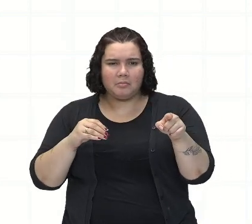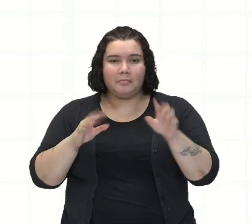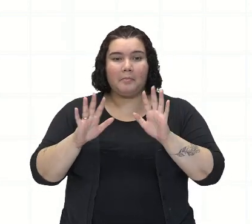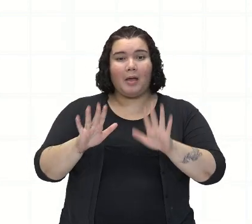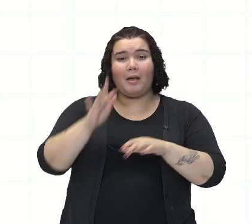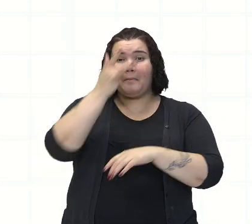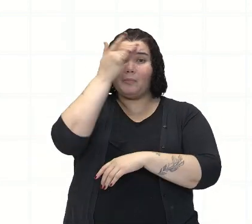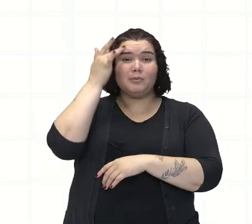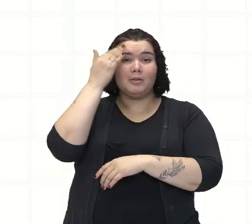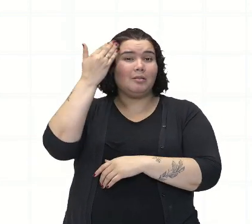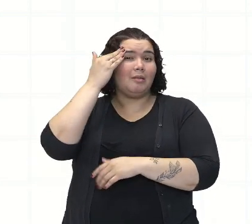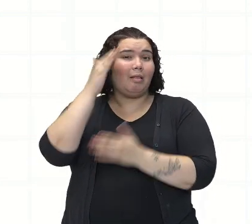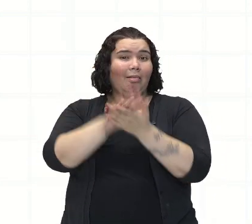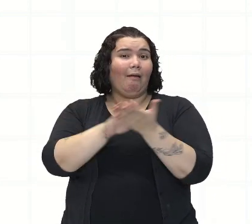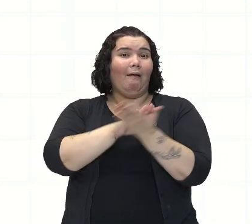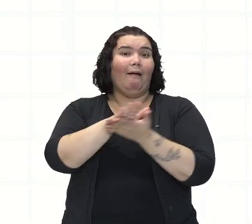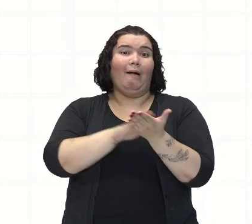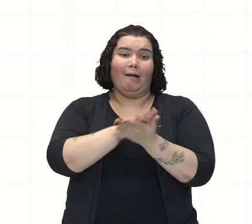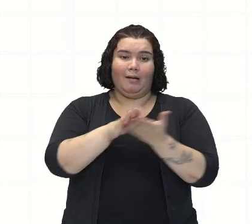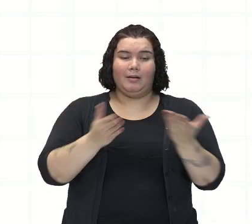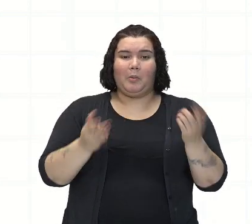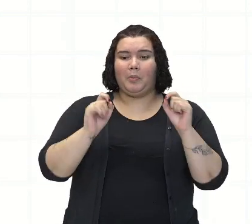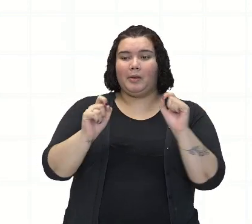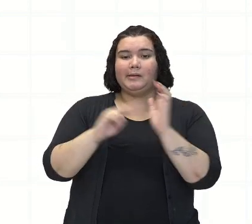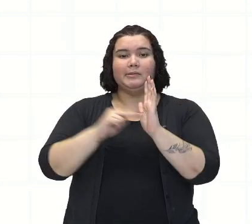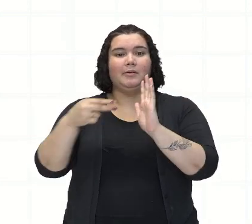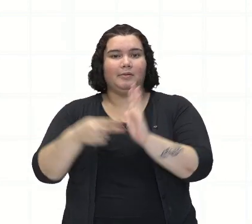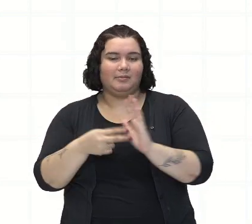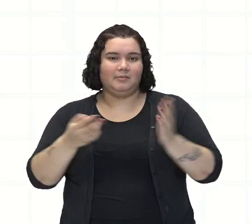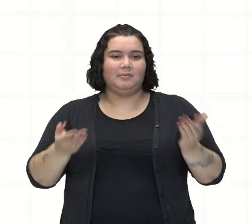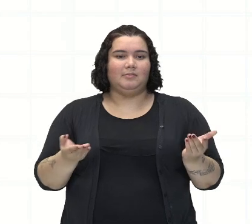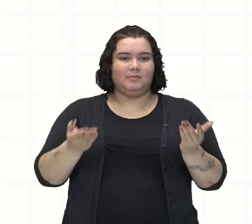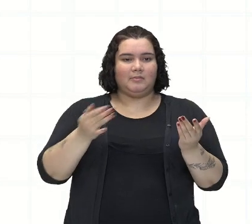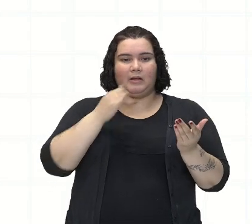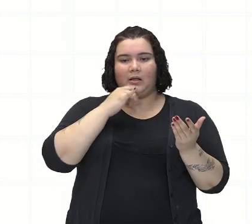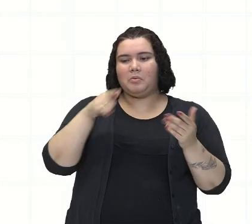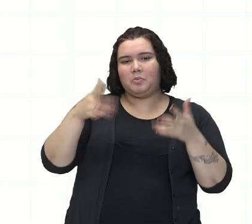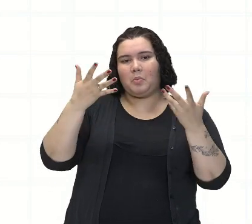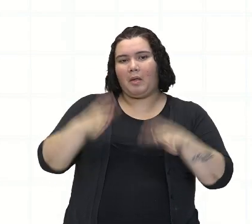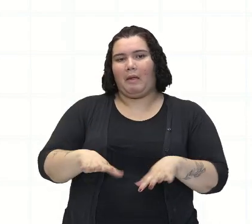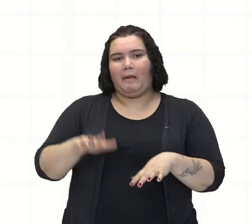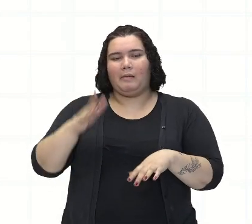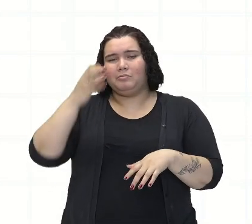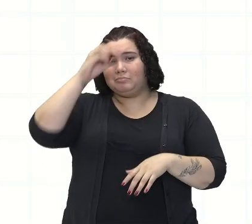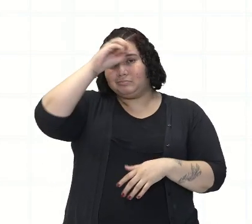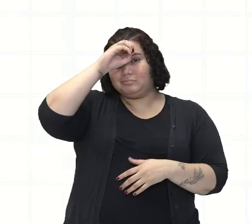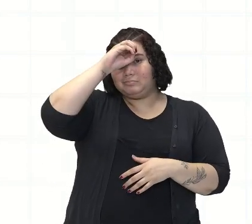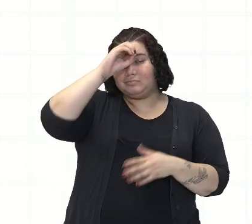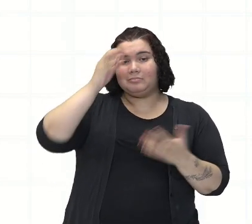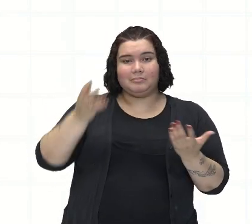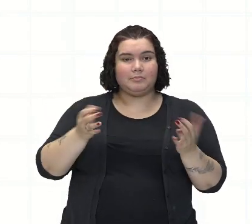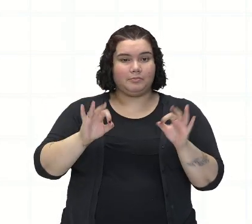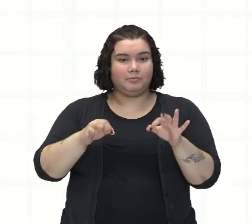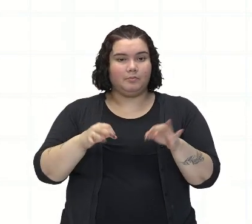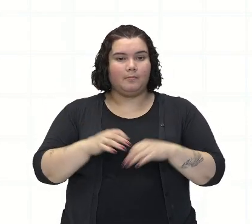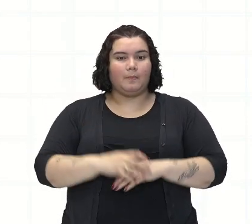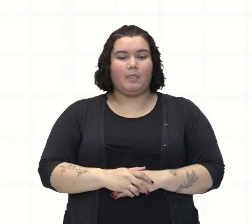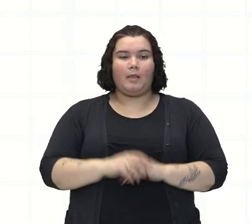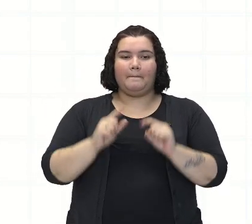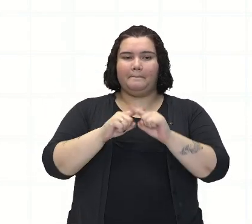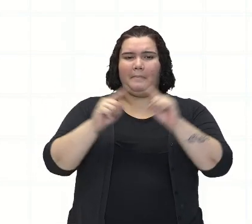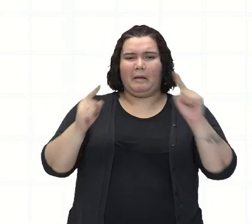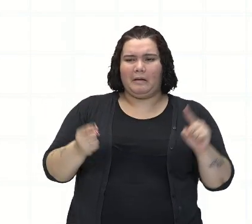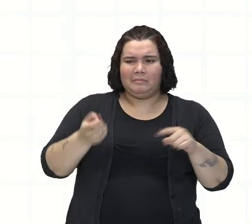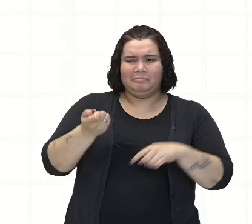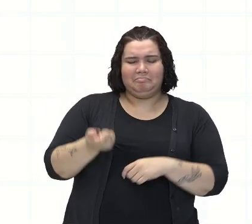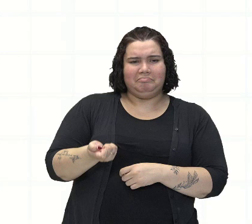pessoas não entendiam o que aquilo significava. Olha lá, e vai ver quem e o que jamais saberia, eles não sabiam o que ela queria dizer com aquilo. Mas pelo